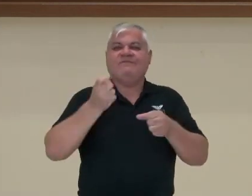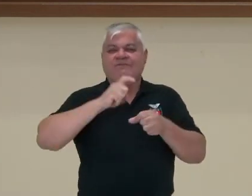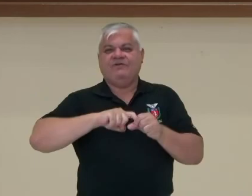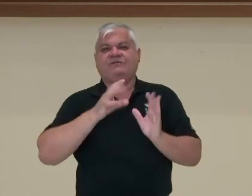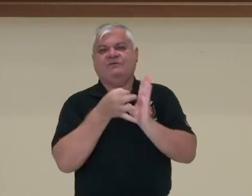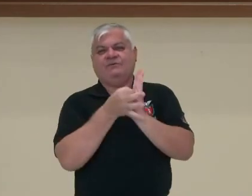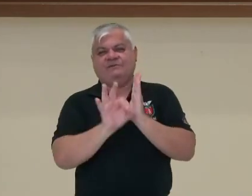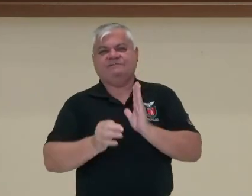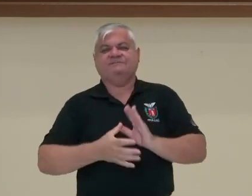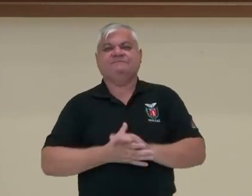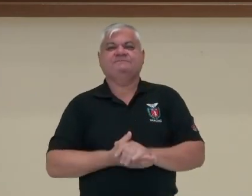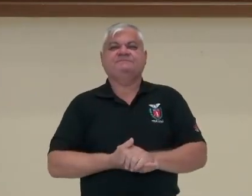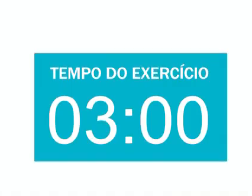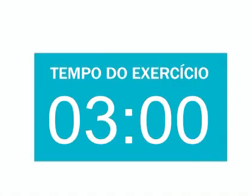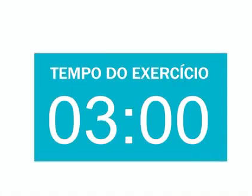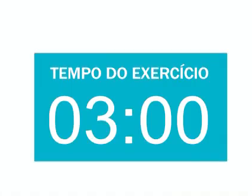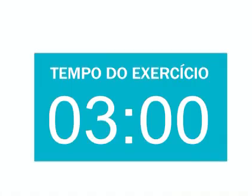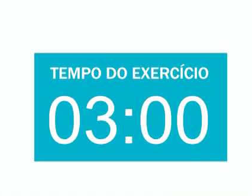voltamos com a correção.